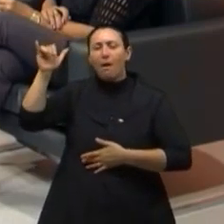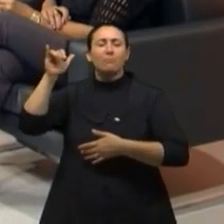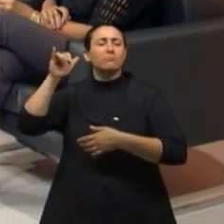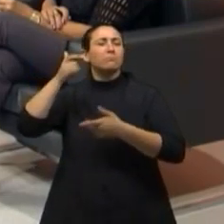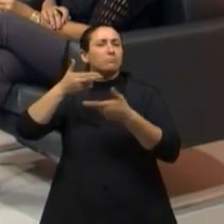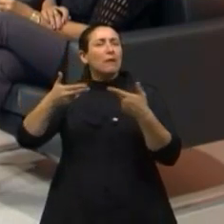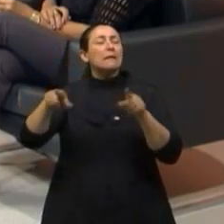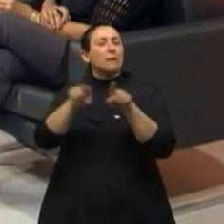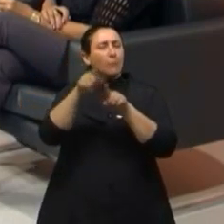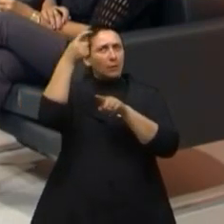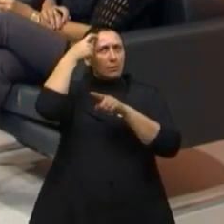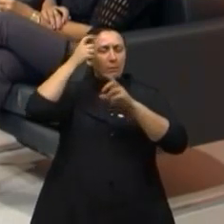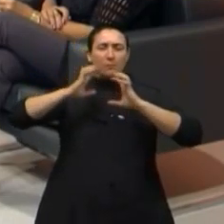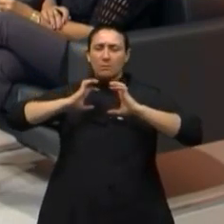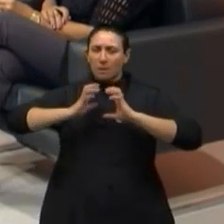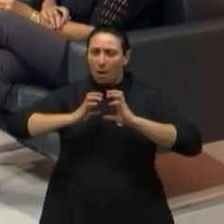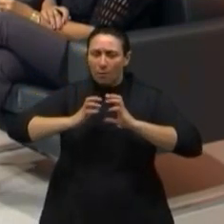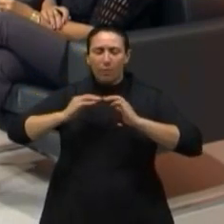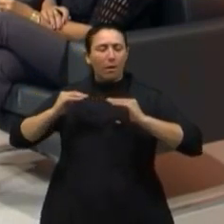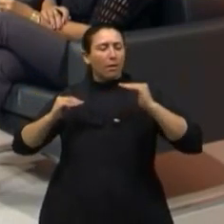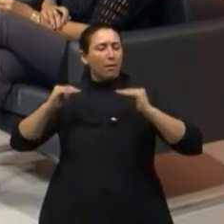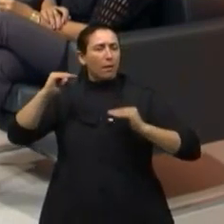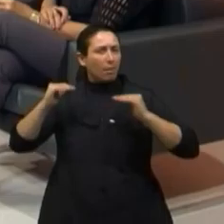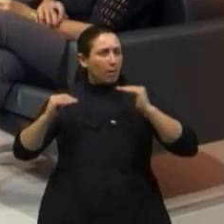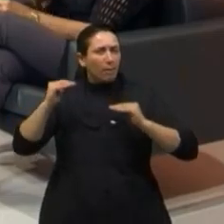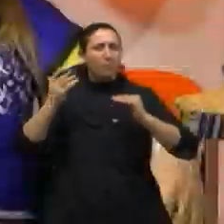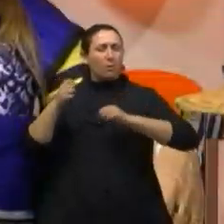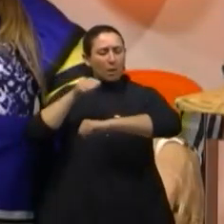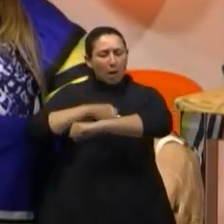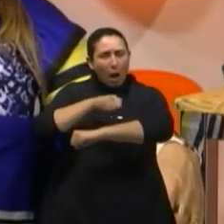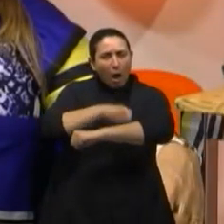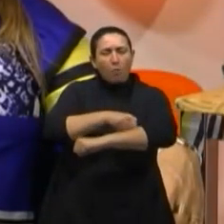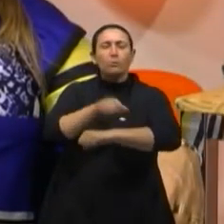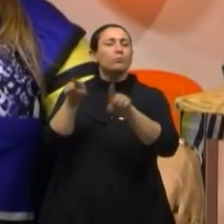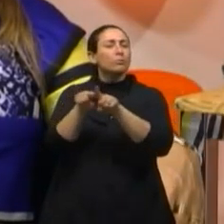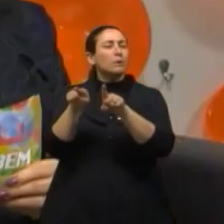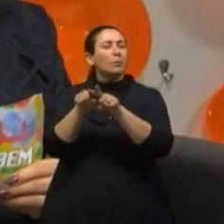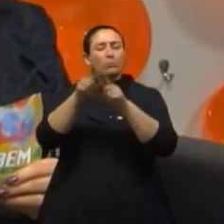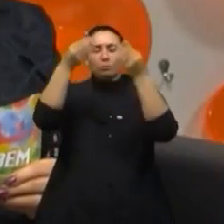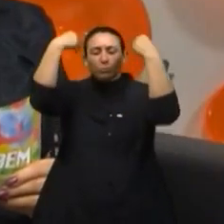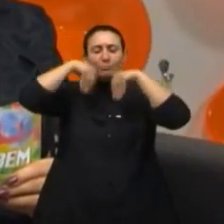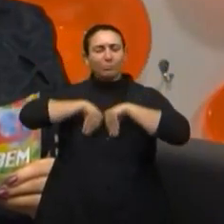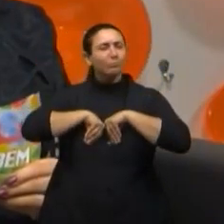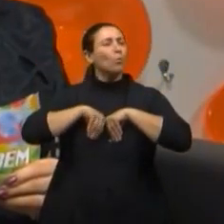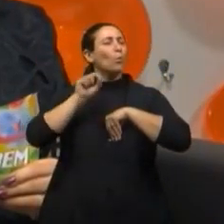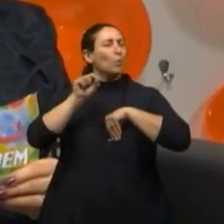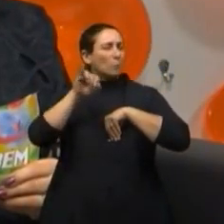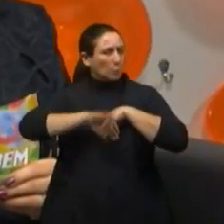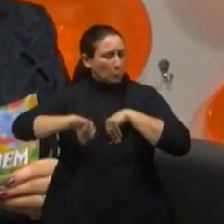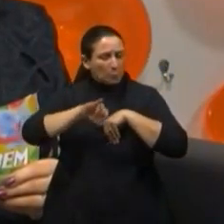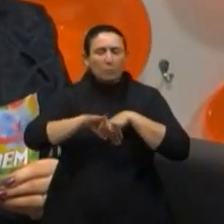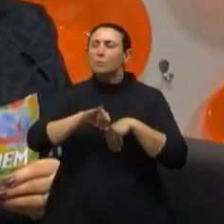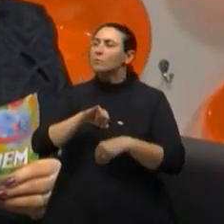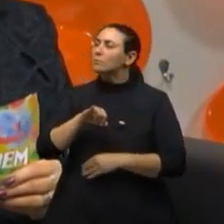o cérebro sobre o equilíbrio cálcio fósforo e nós já temos uma porção natural de vitamina